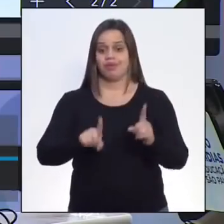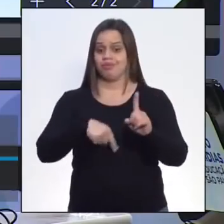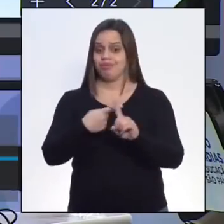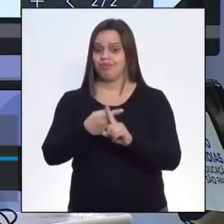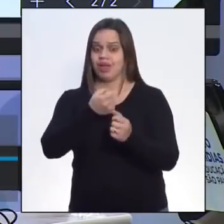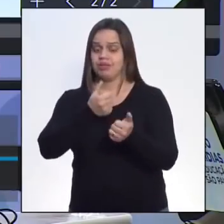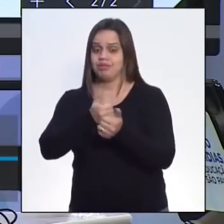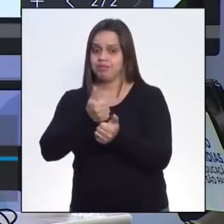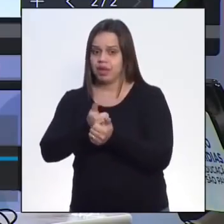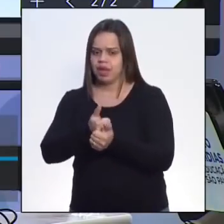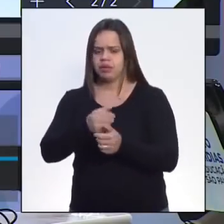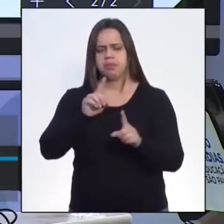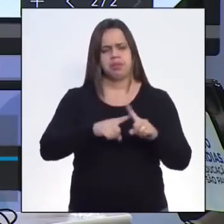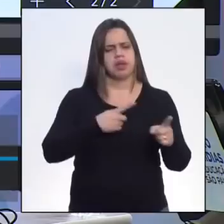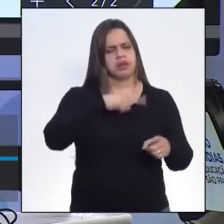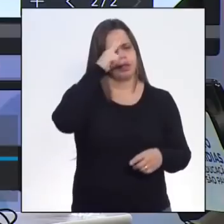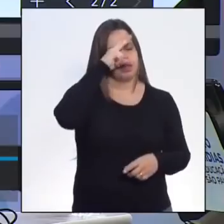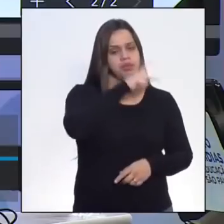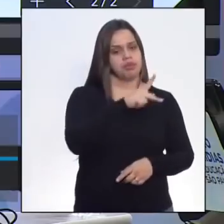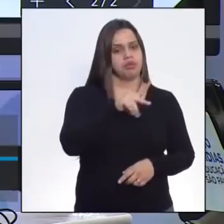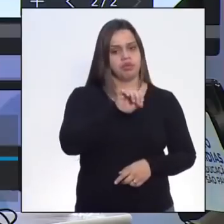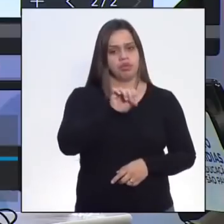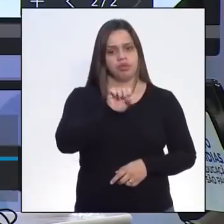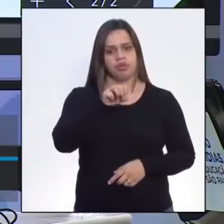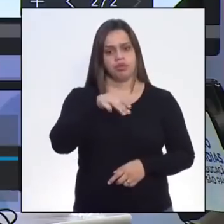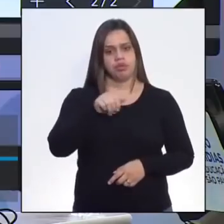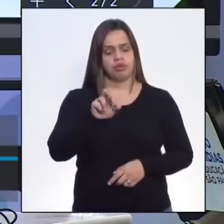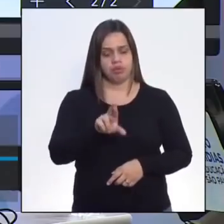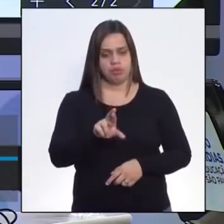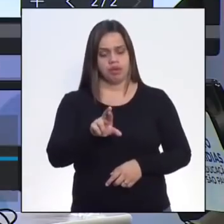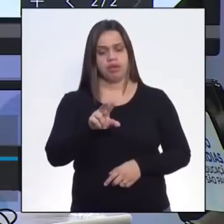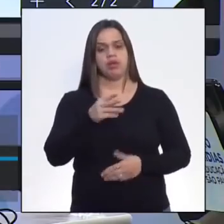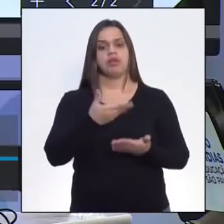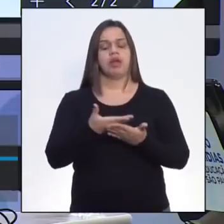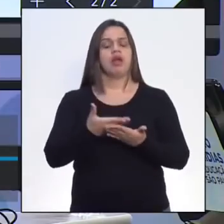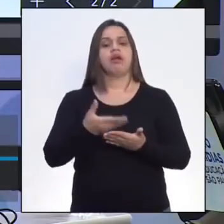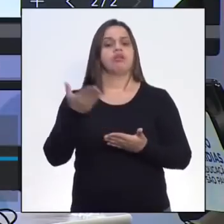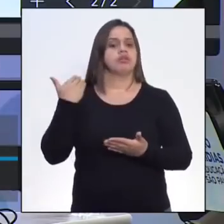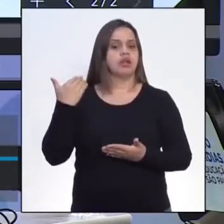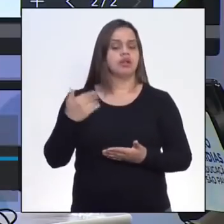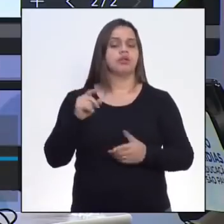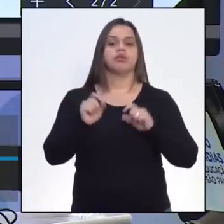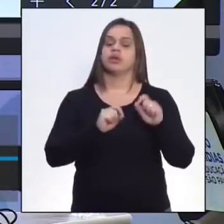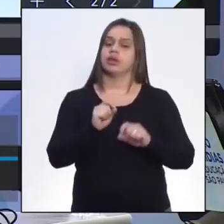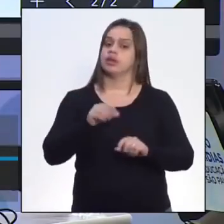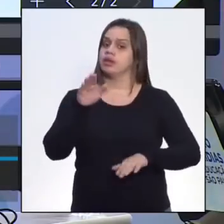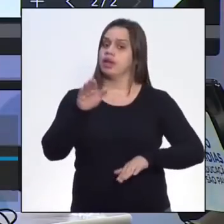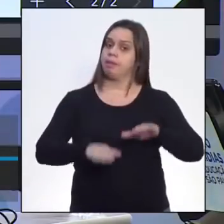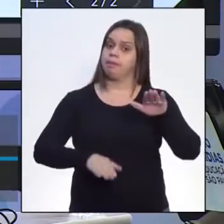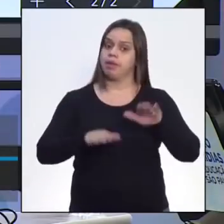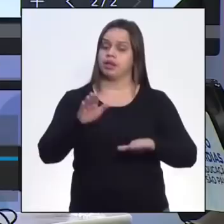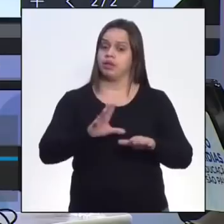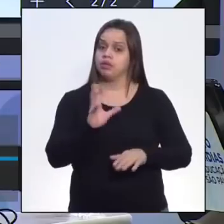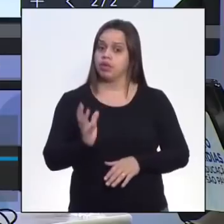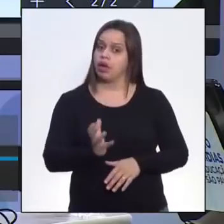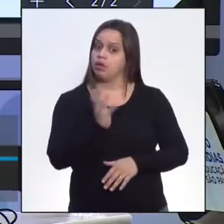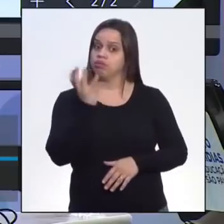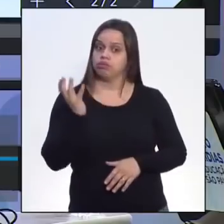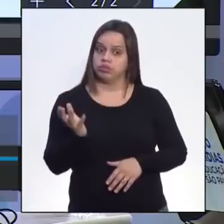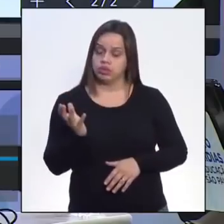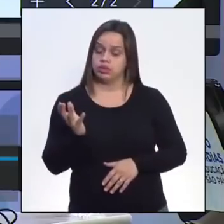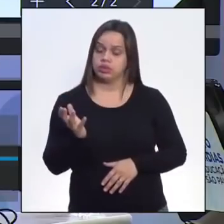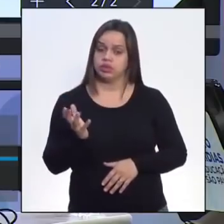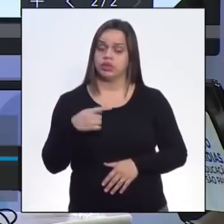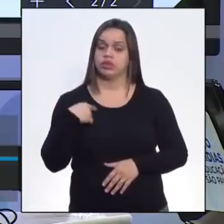professor Osmar explicou isso na aula, que dependendo da situação em